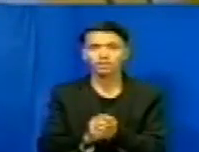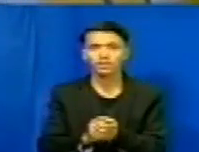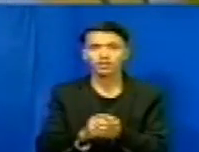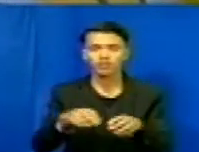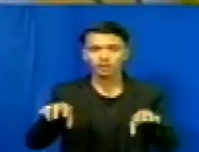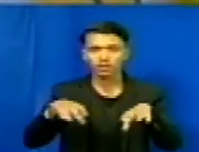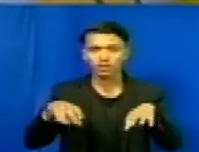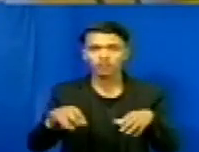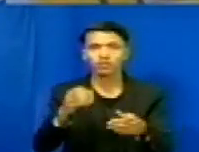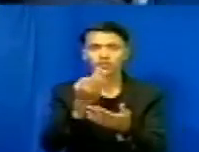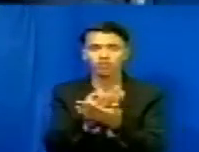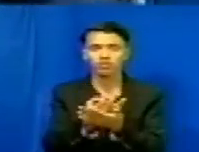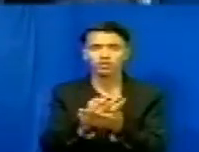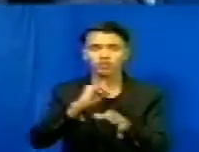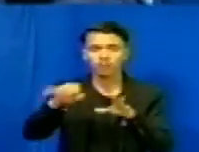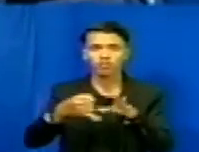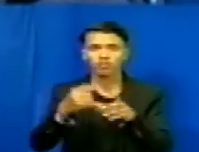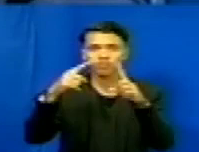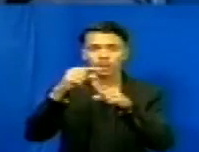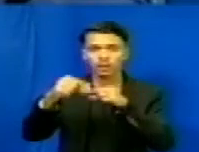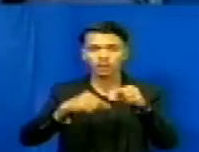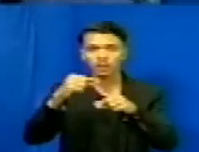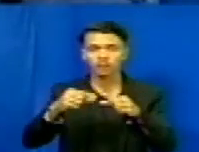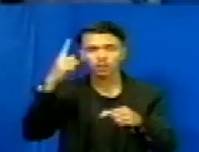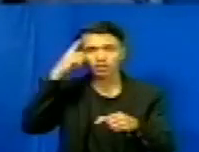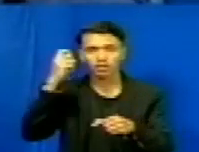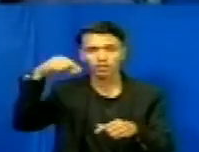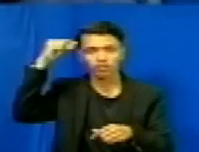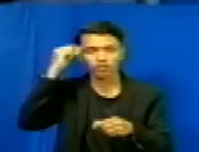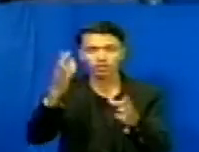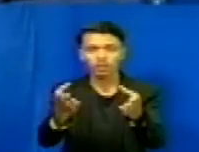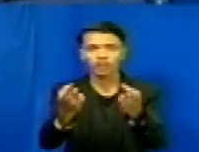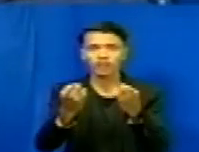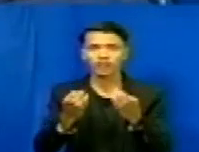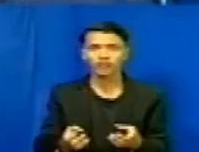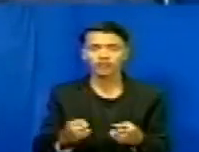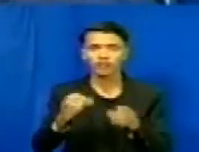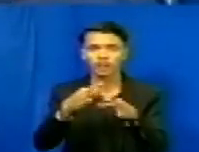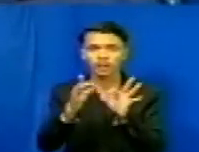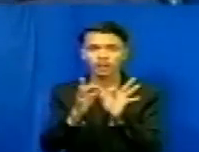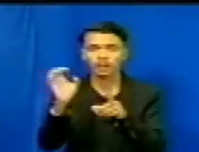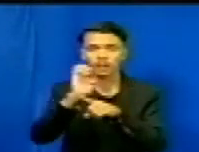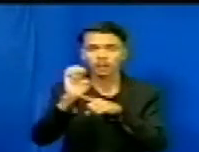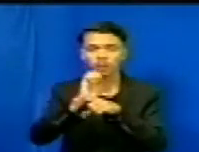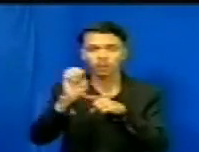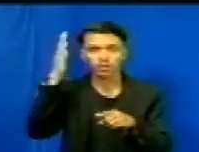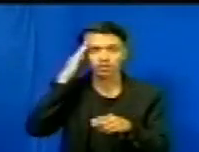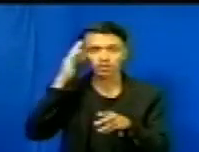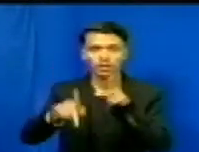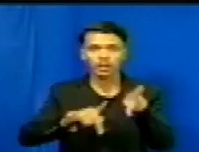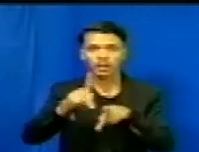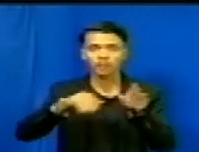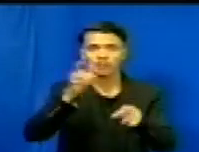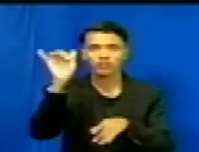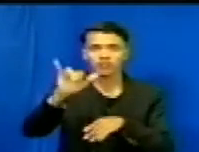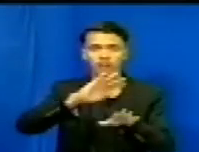no crescimento inclusivo ba geração. Tamba governo hakarak diversifica a economia no considera cidadão sira